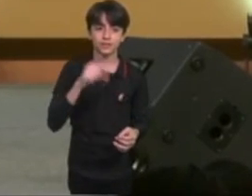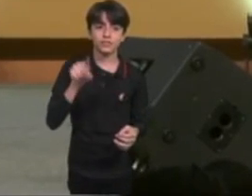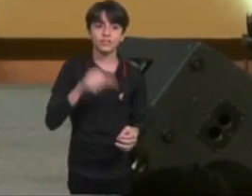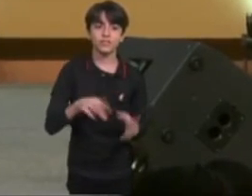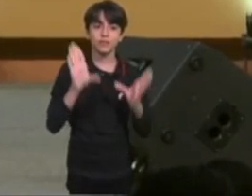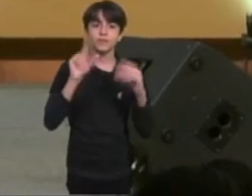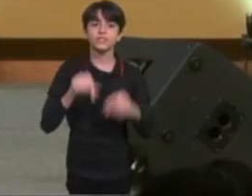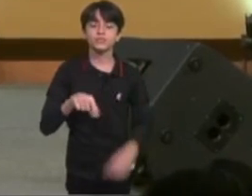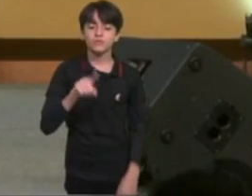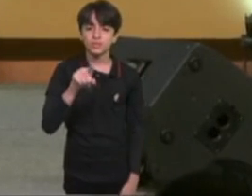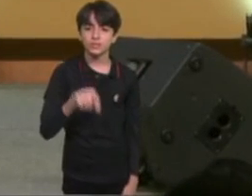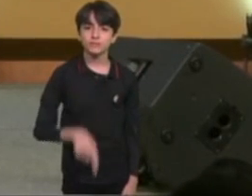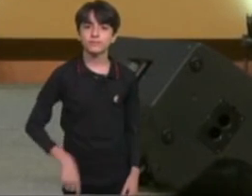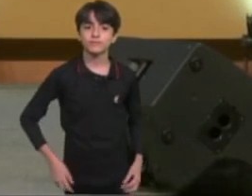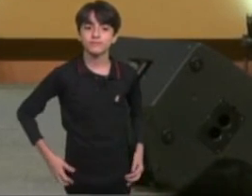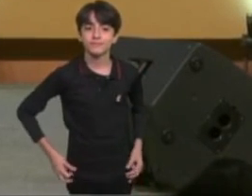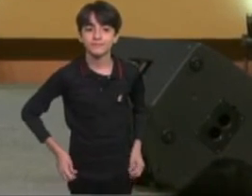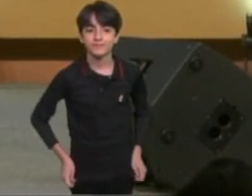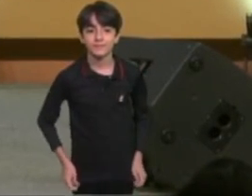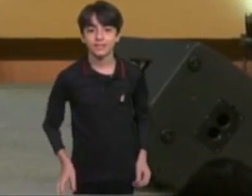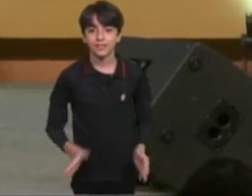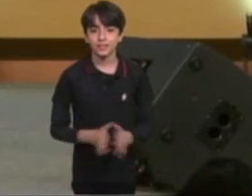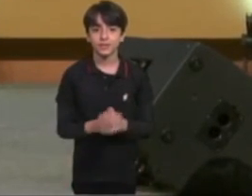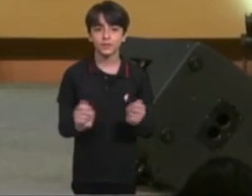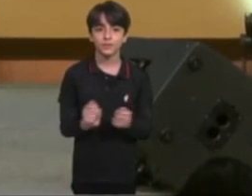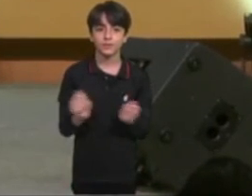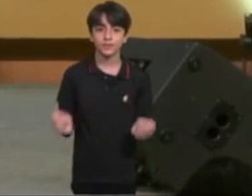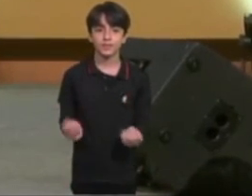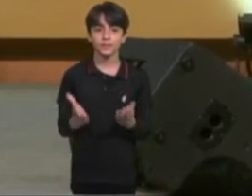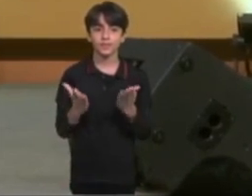com você só para você saber o que que você